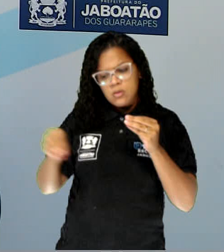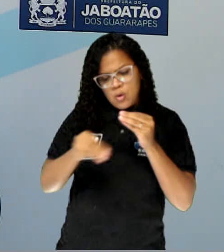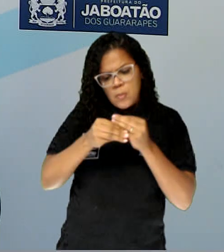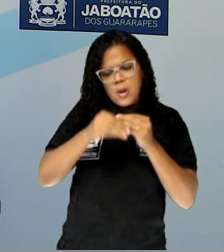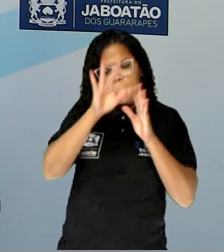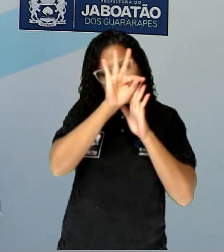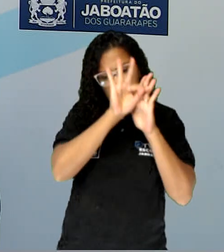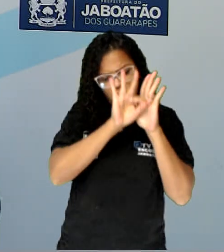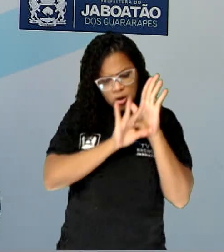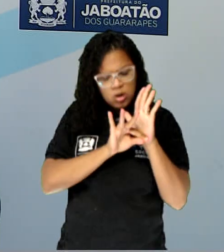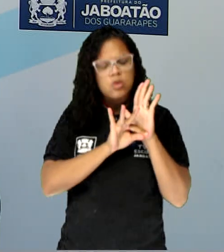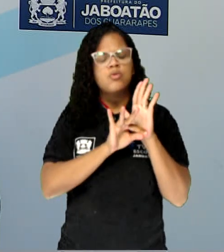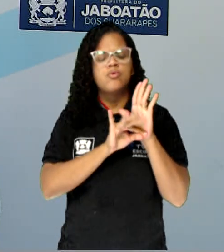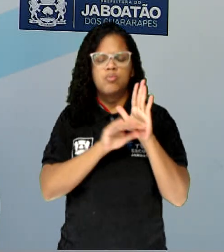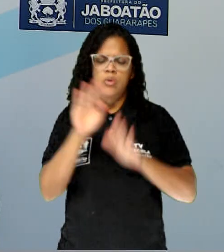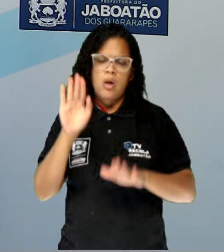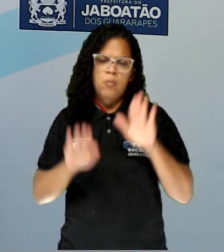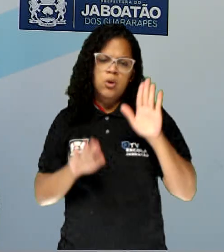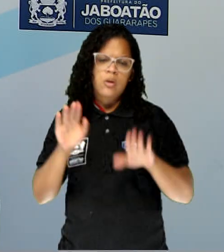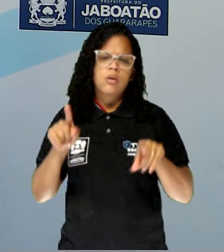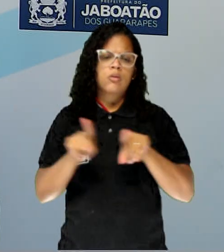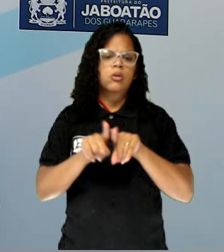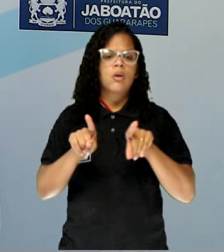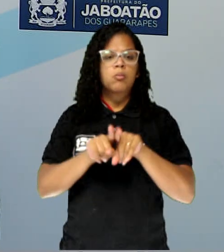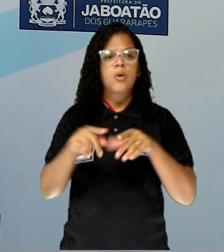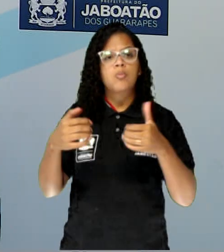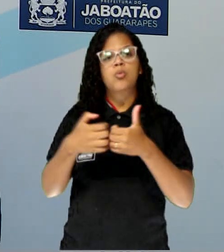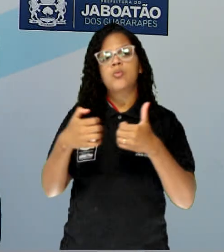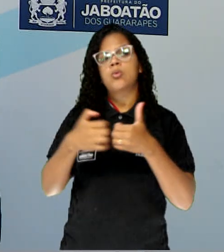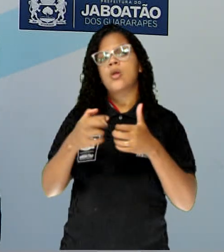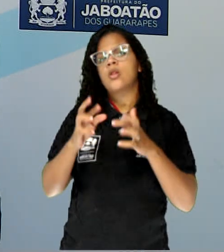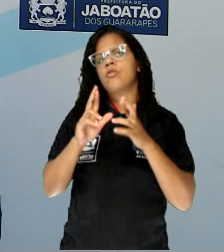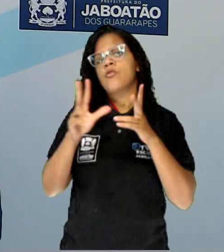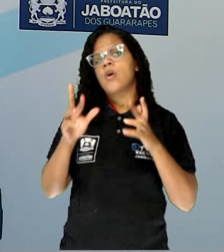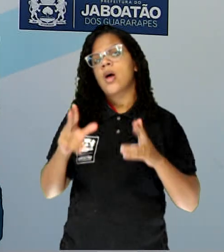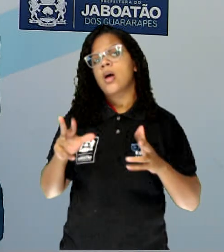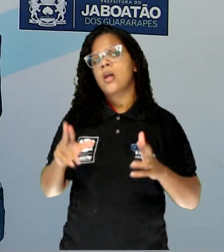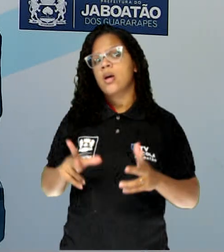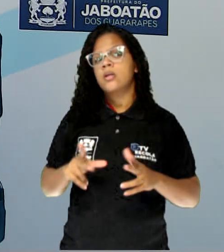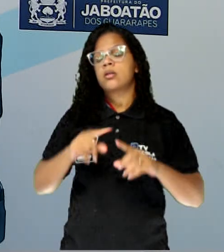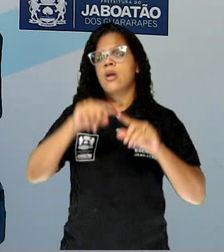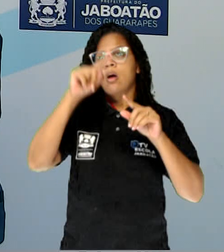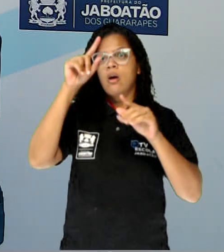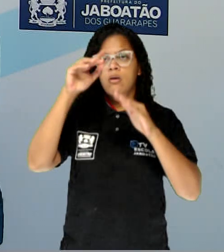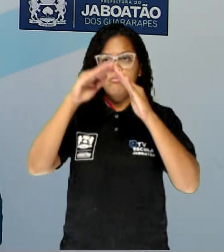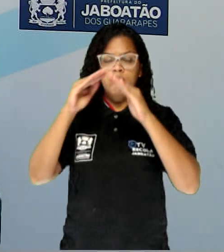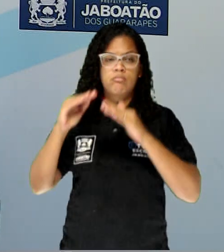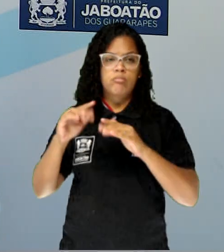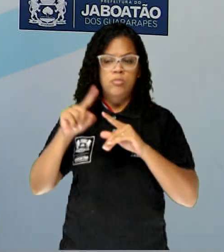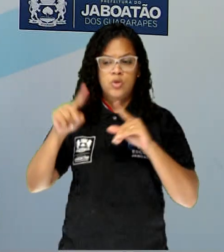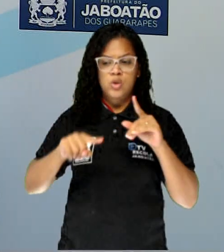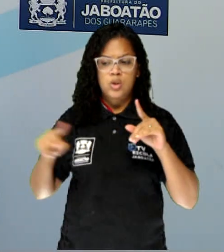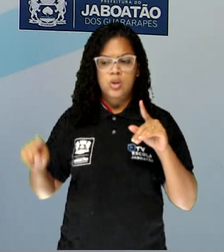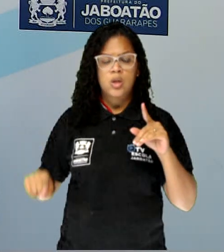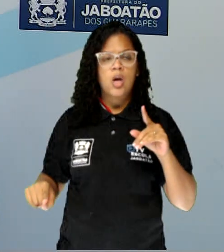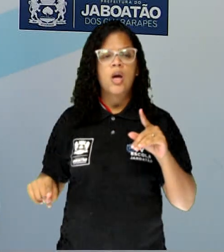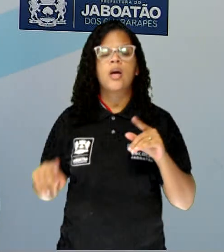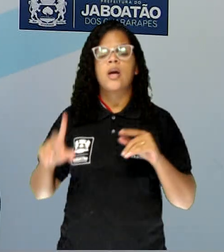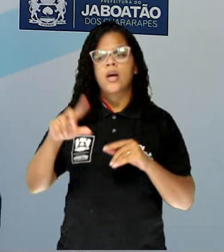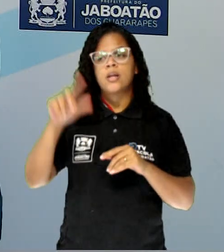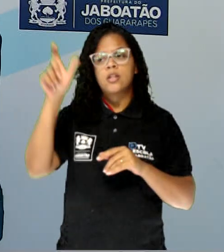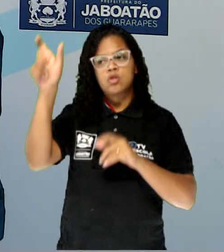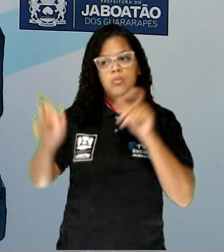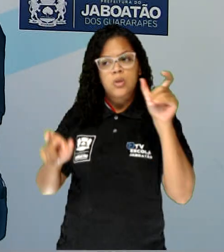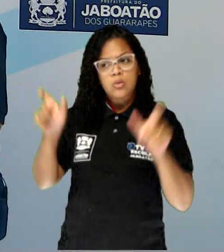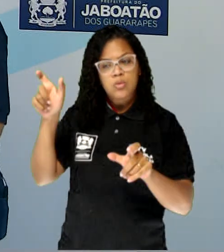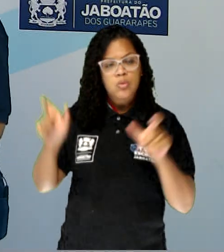texto, a depender do nível de proximidade e da diferença hierárquica entre os interlocutores. Pode ser necessário o uso de pronomes